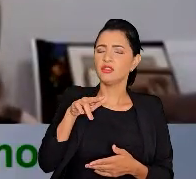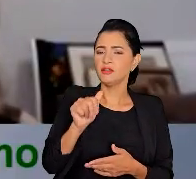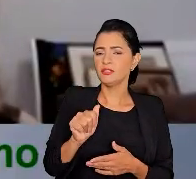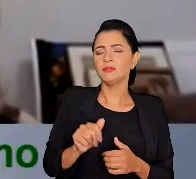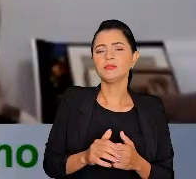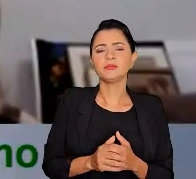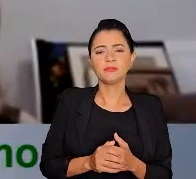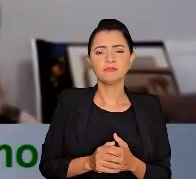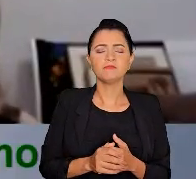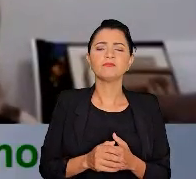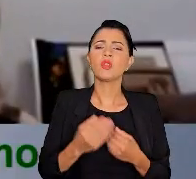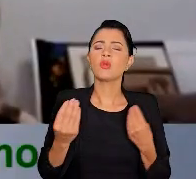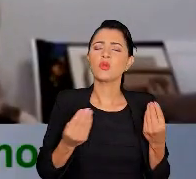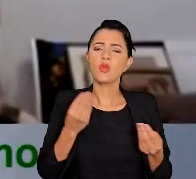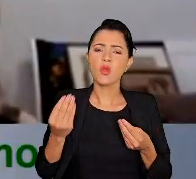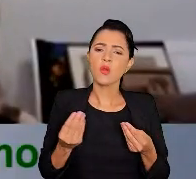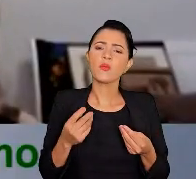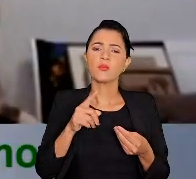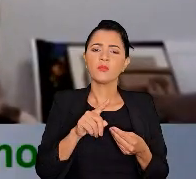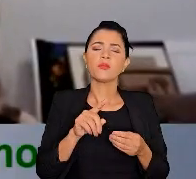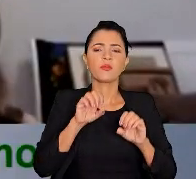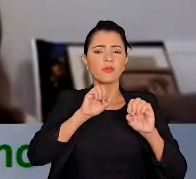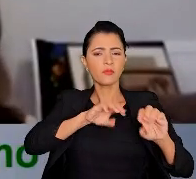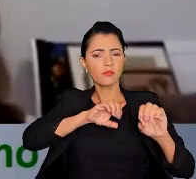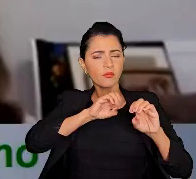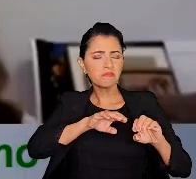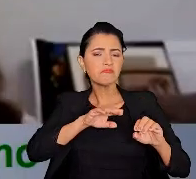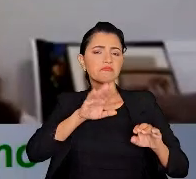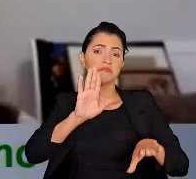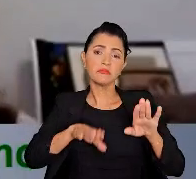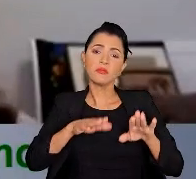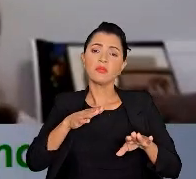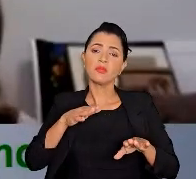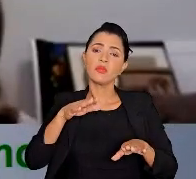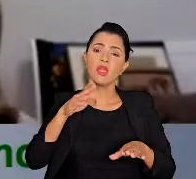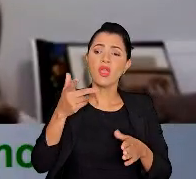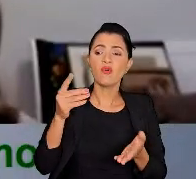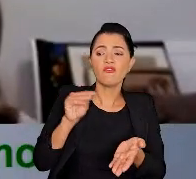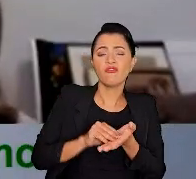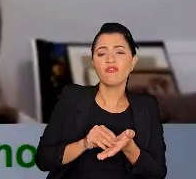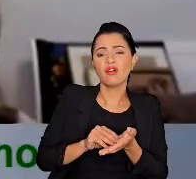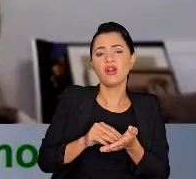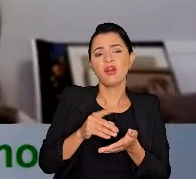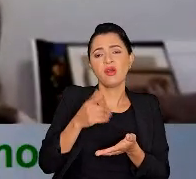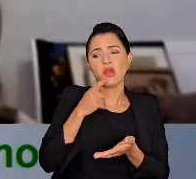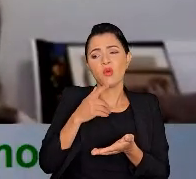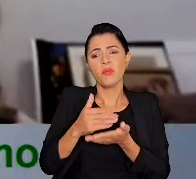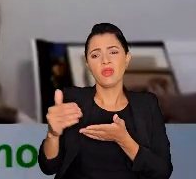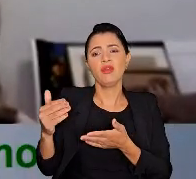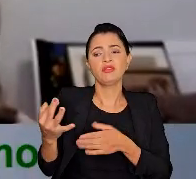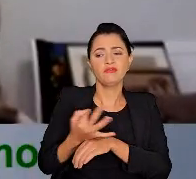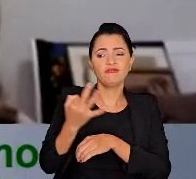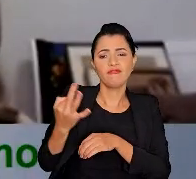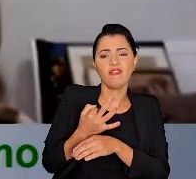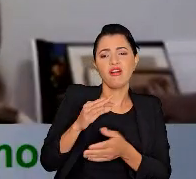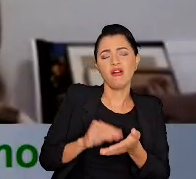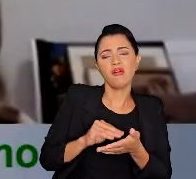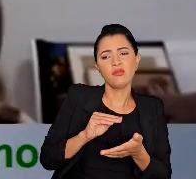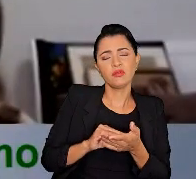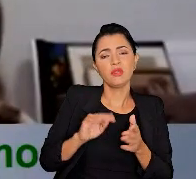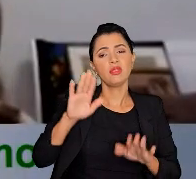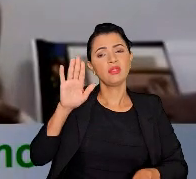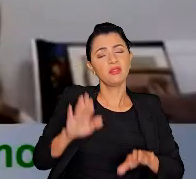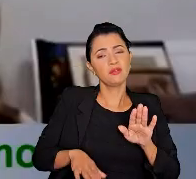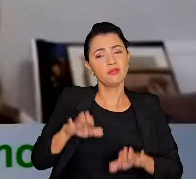no sentido de que a educação talvez seja o que falta. A intolerância de hoje talvez se dê mais